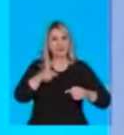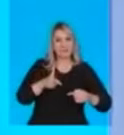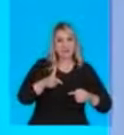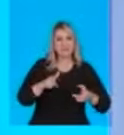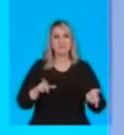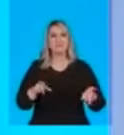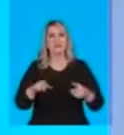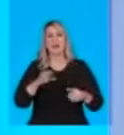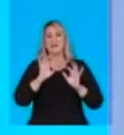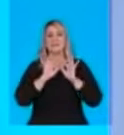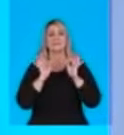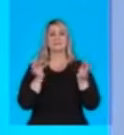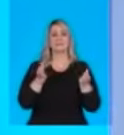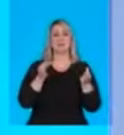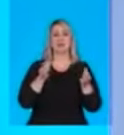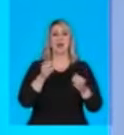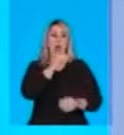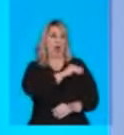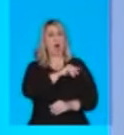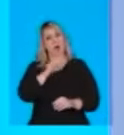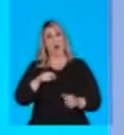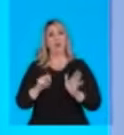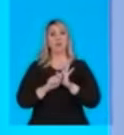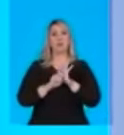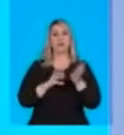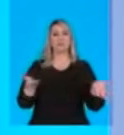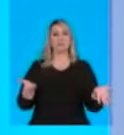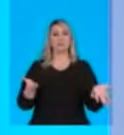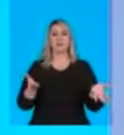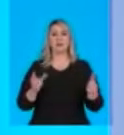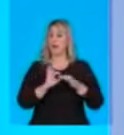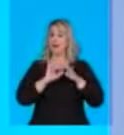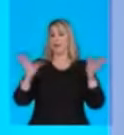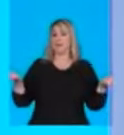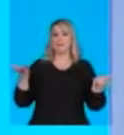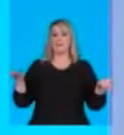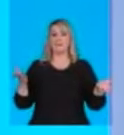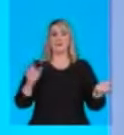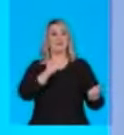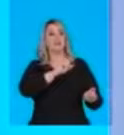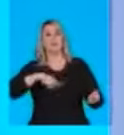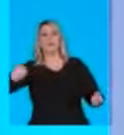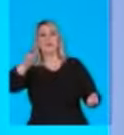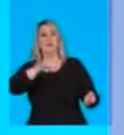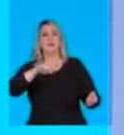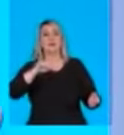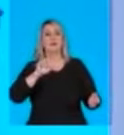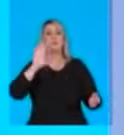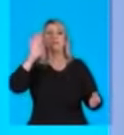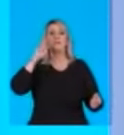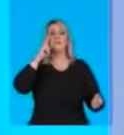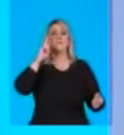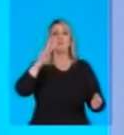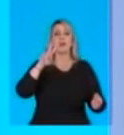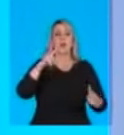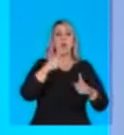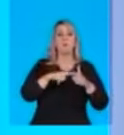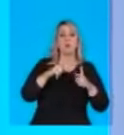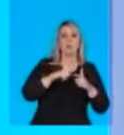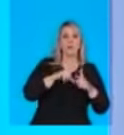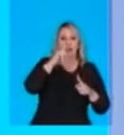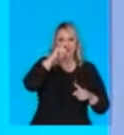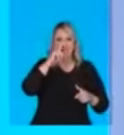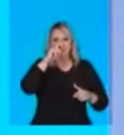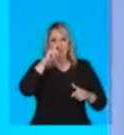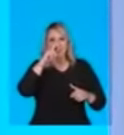nenhum debate e é muito simples o álcool é uma droga e é uma droga legalizada alguém S consciência prevê a criminalização do álcool